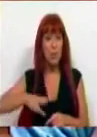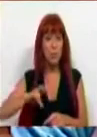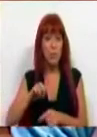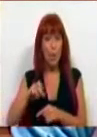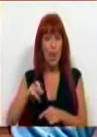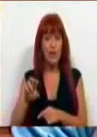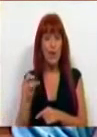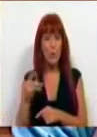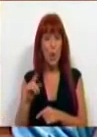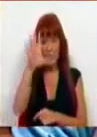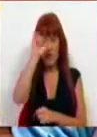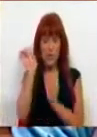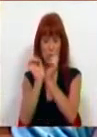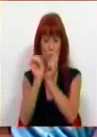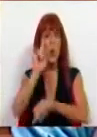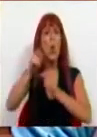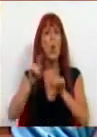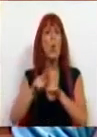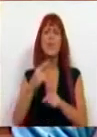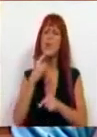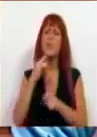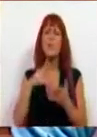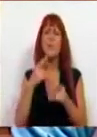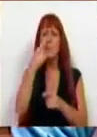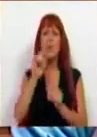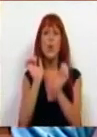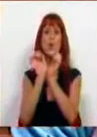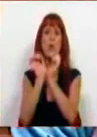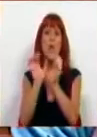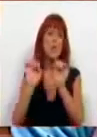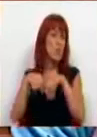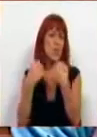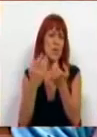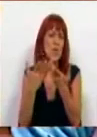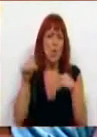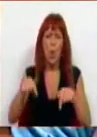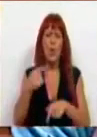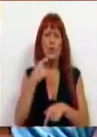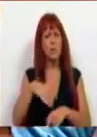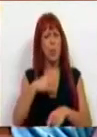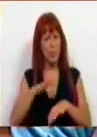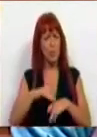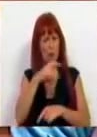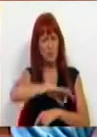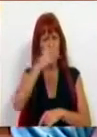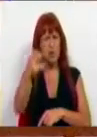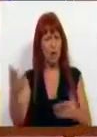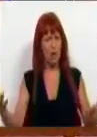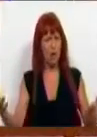como Ministro da Segurança Social, a que ele preferiu chamar Solidariedade Social, vem hoje dizer-se preocupado com